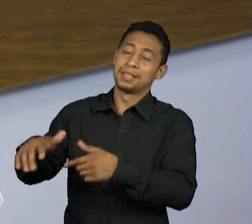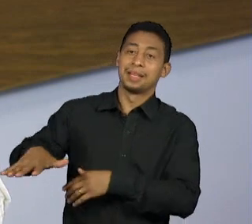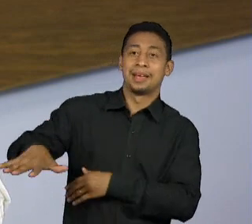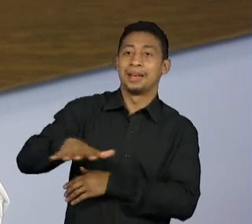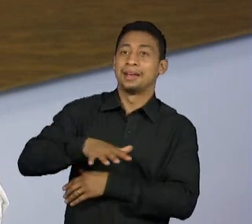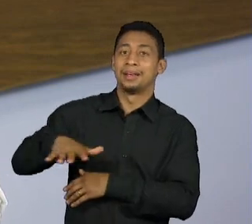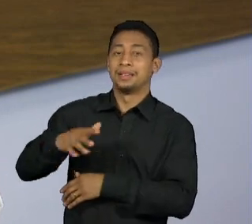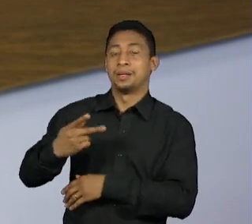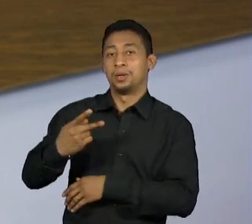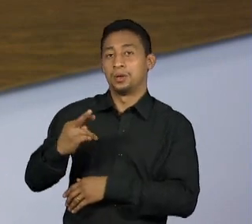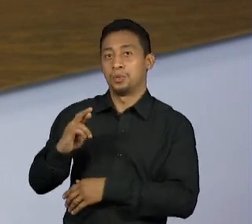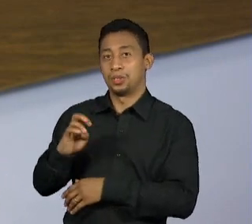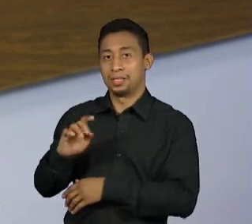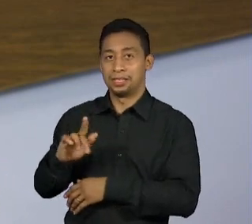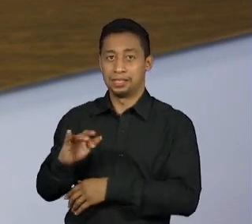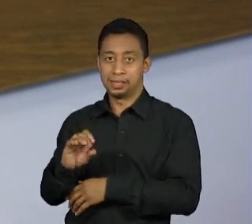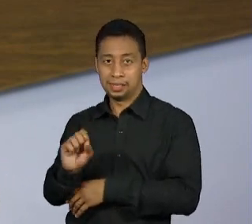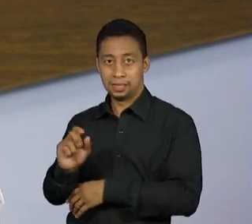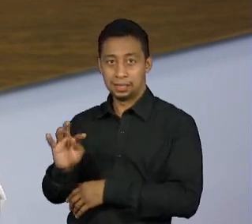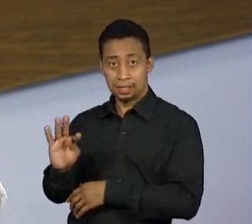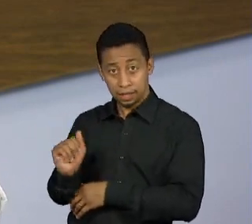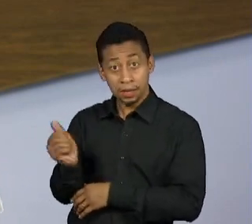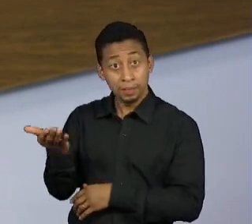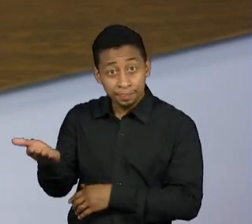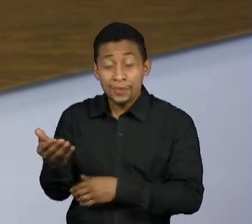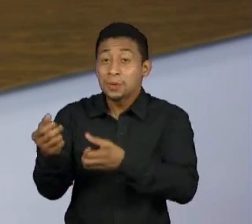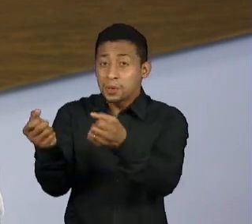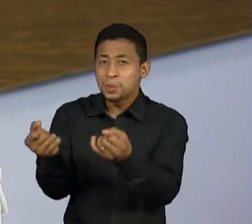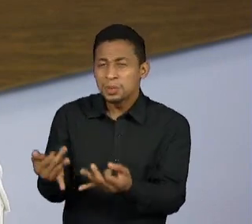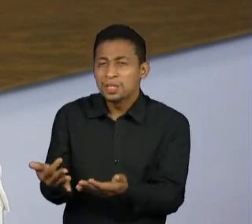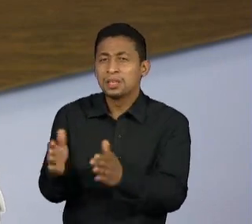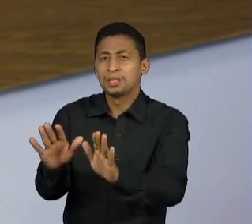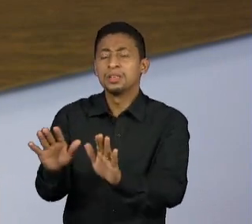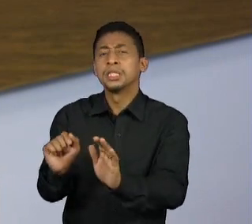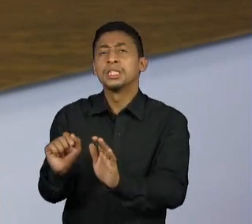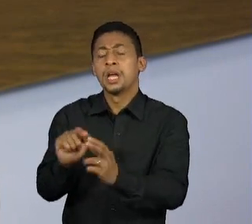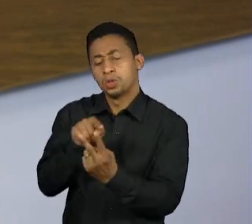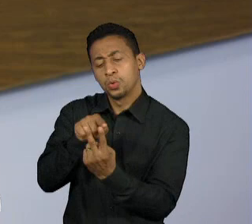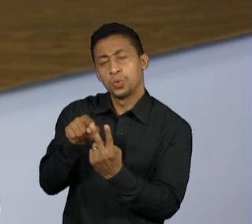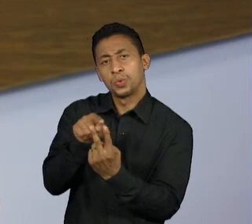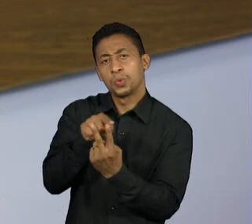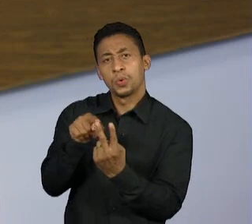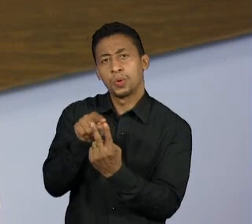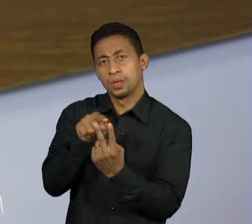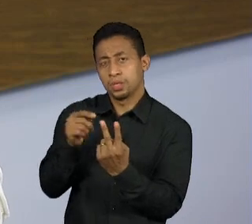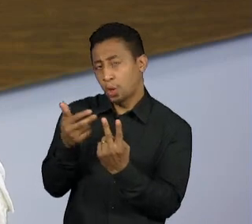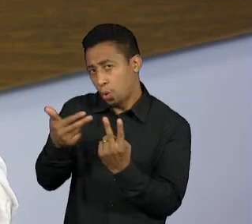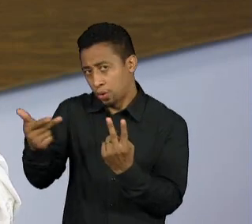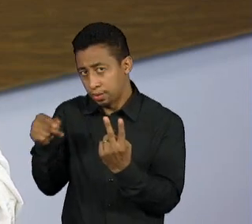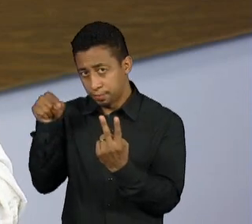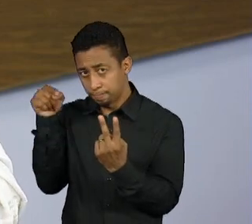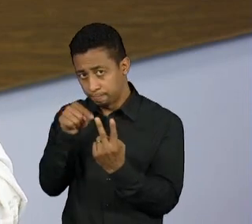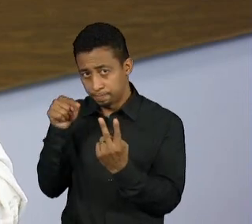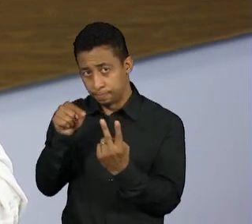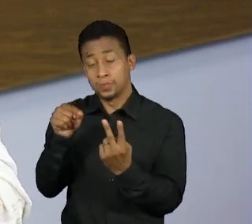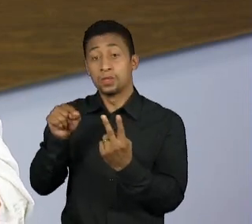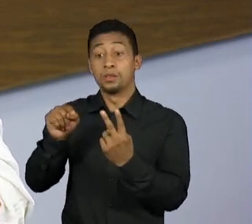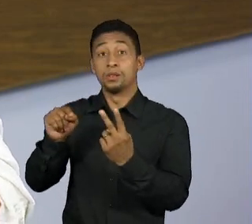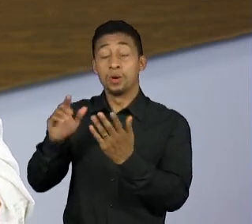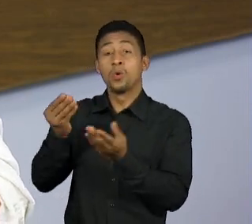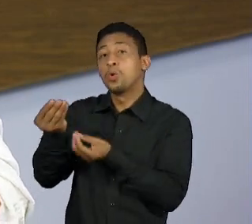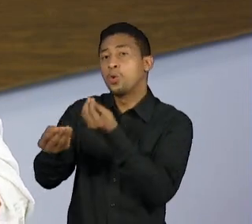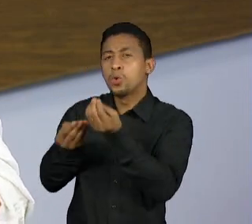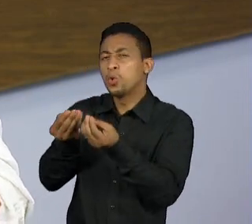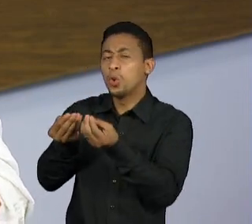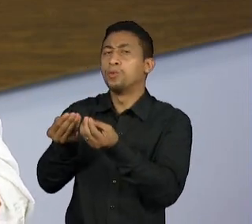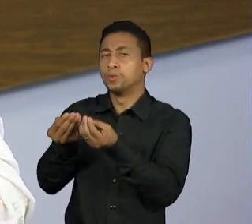E queria que vocês falassem um pouquinho, parece que teve dois pontos que fizeram vocês divergirem, que é a forma de enxergar o